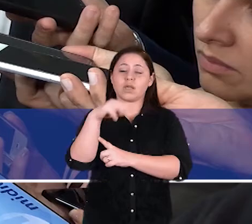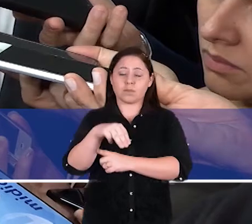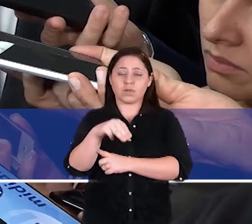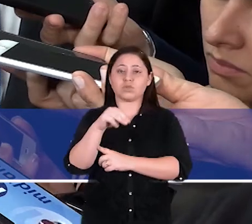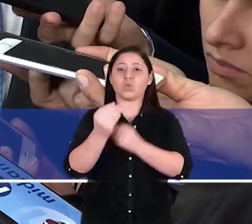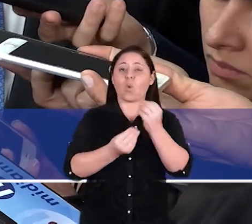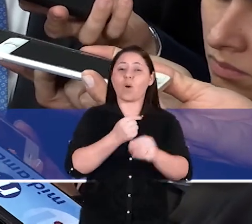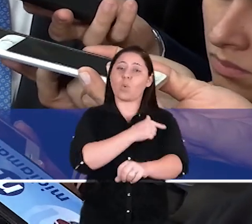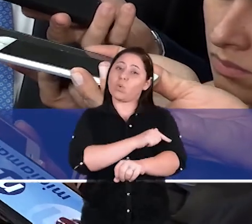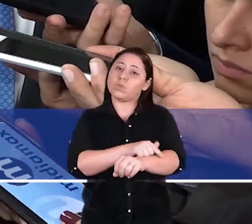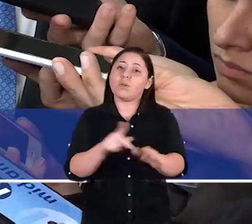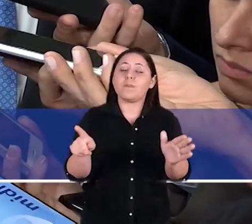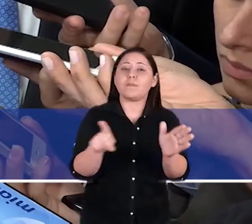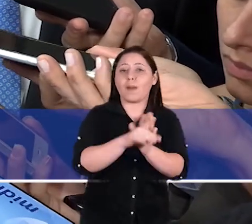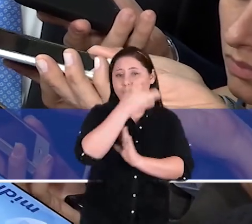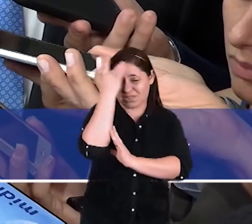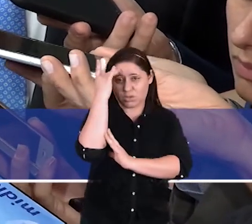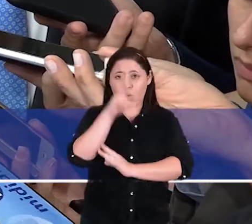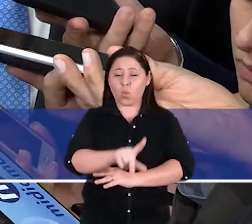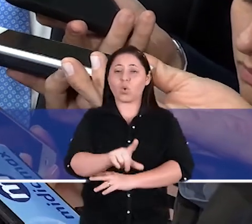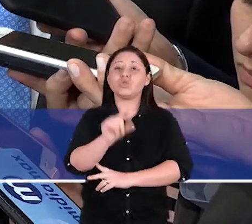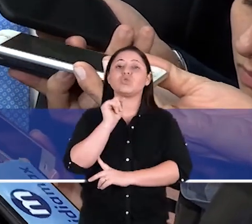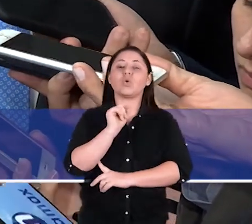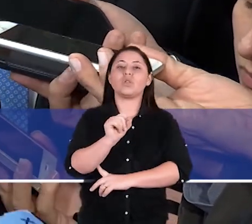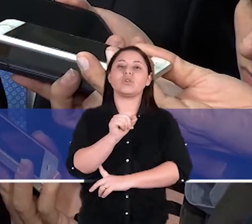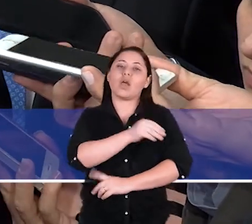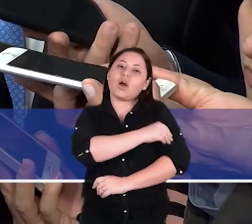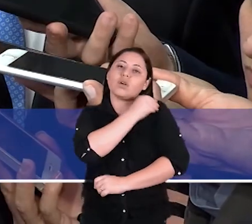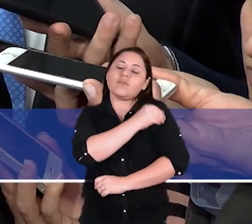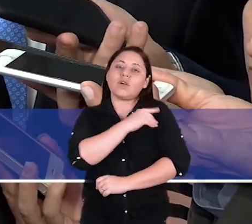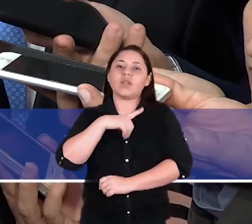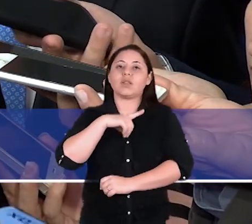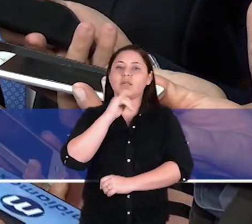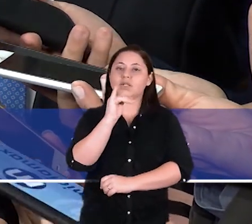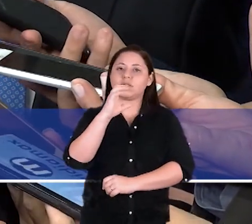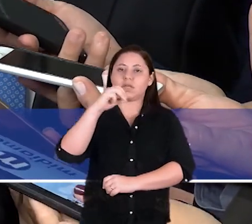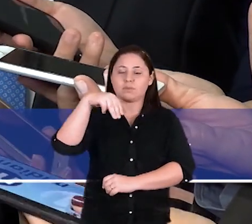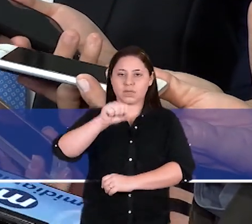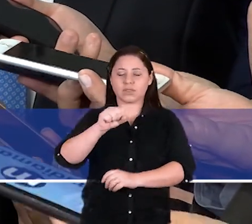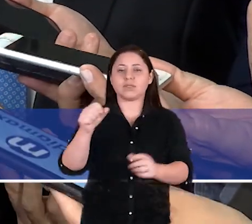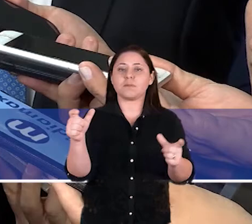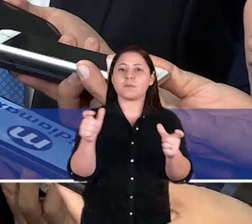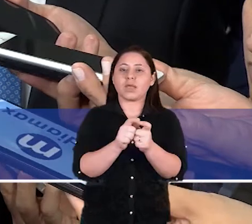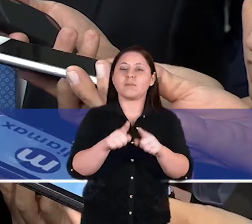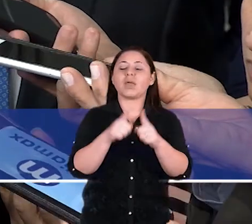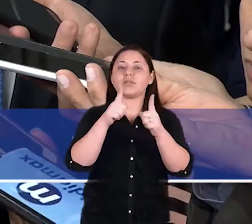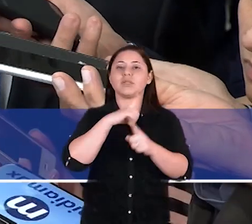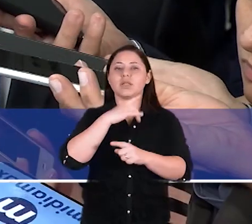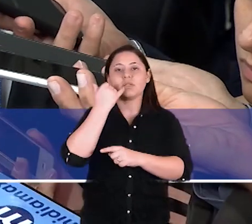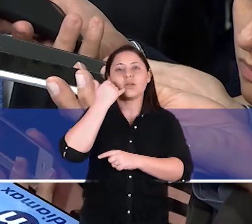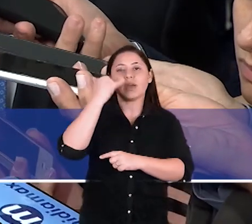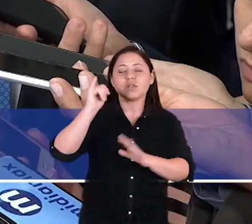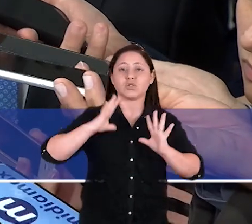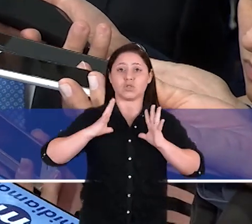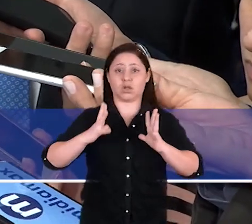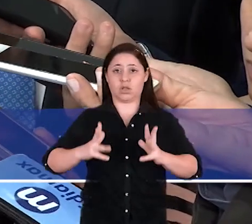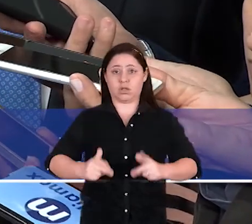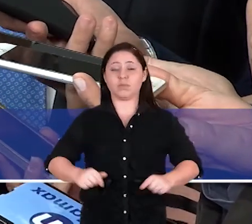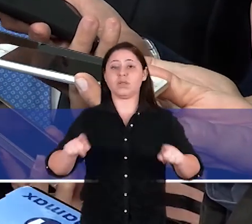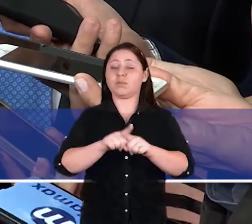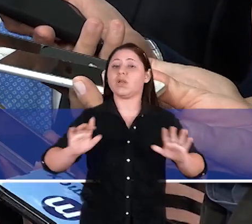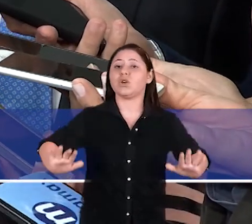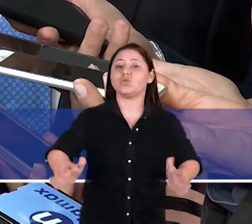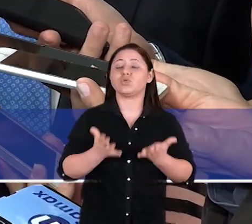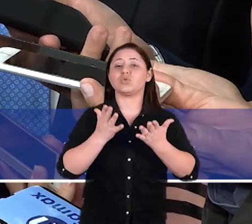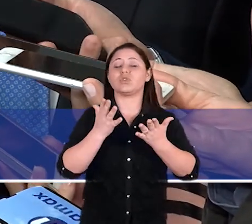do comportamento do consumidor. Se ele optar por álcool, nós vamos ter menos ICMS, mas nós teremos uma energia limpa